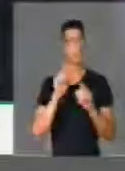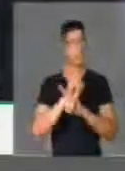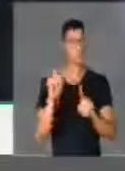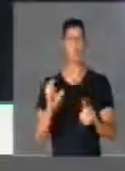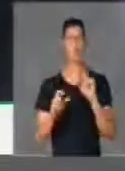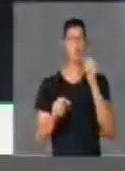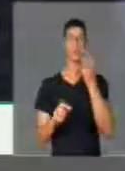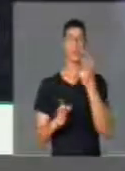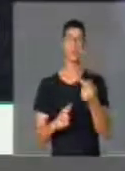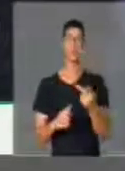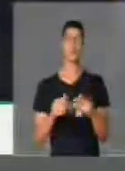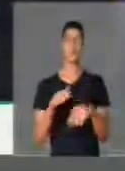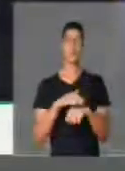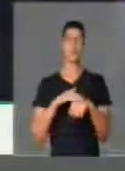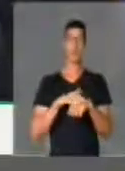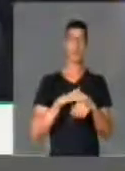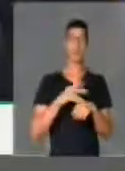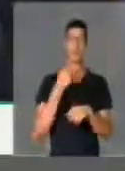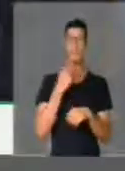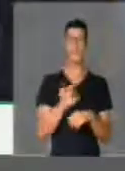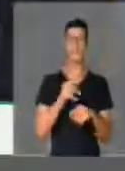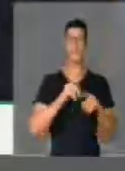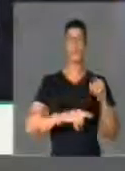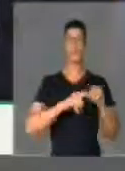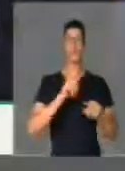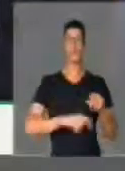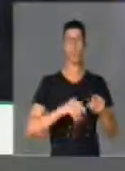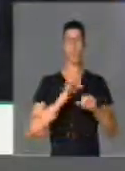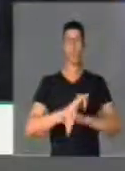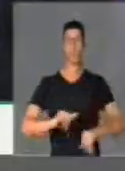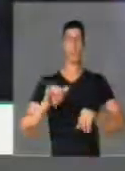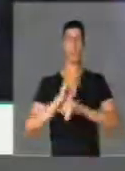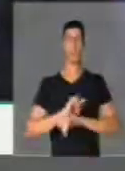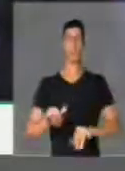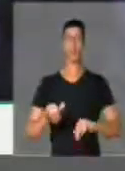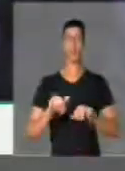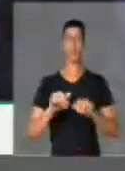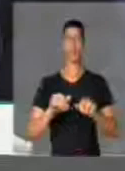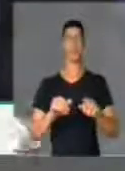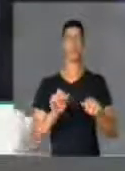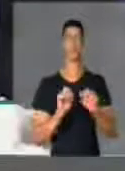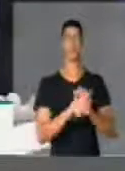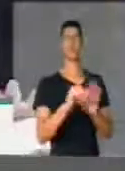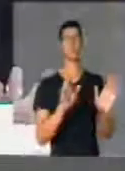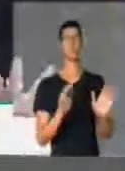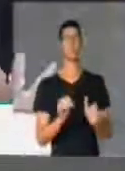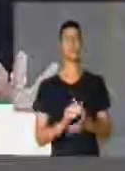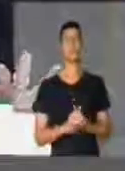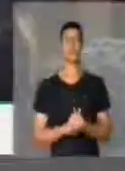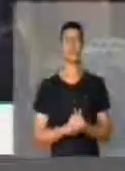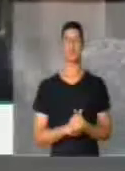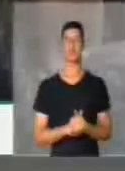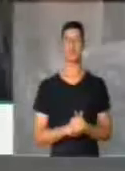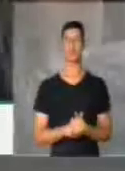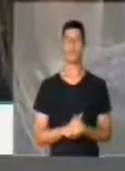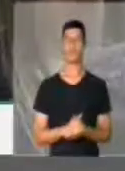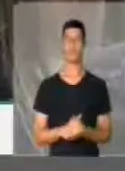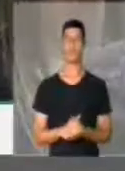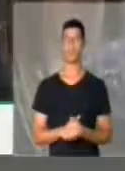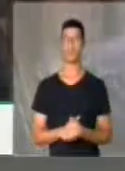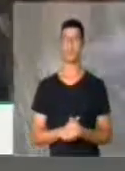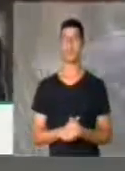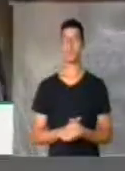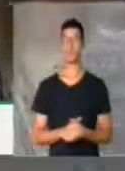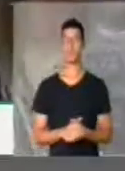o que Vossa Excelência conversa. Vossa Excelência está falando de uma matéria publicada especulativa. Então, é uma declaração, presidente.